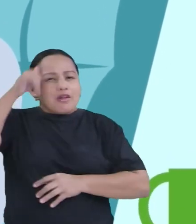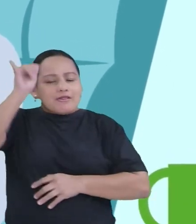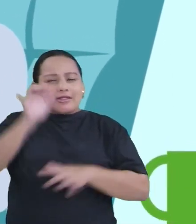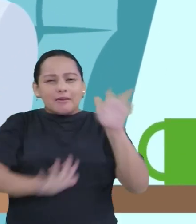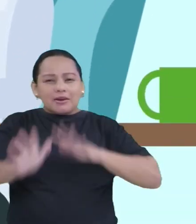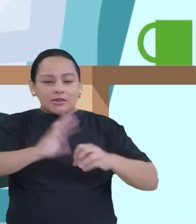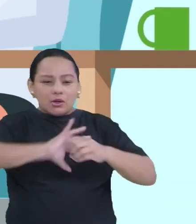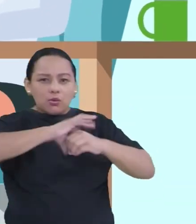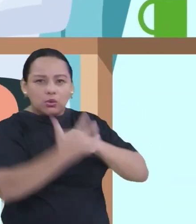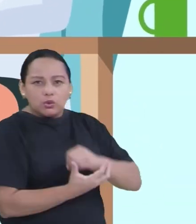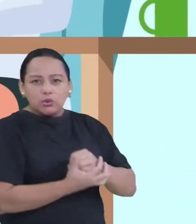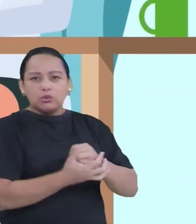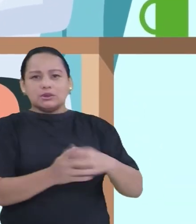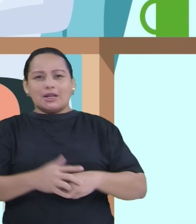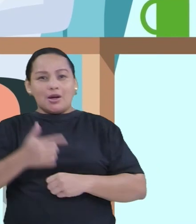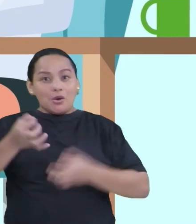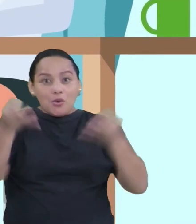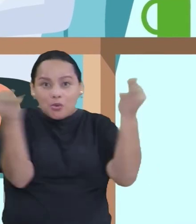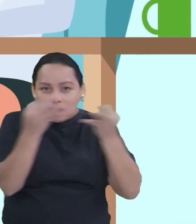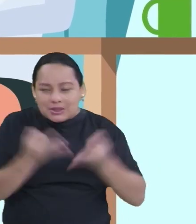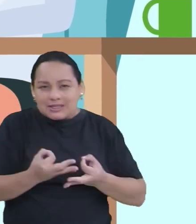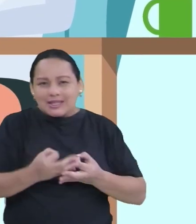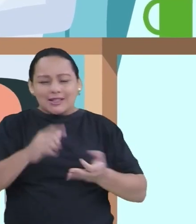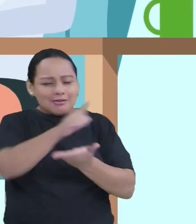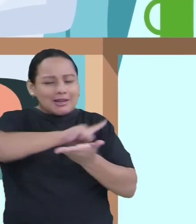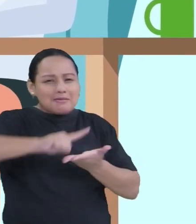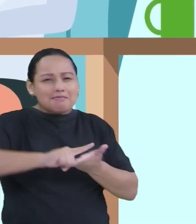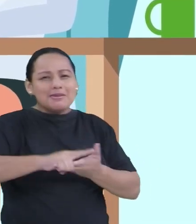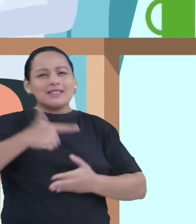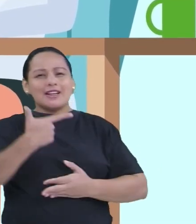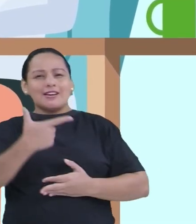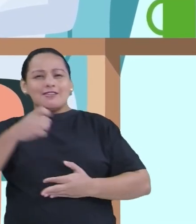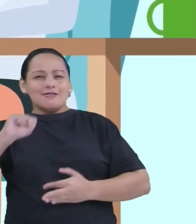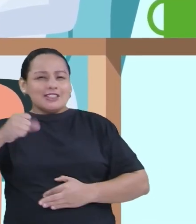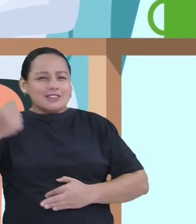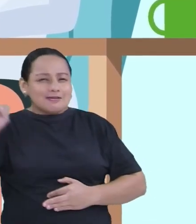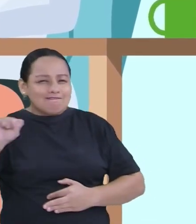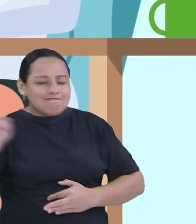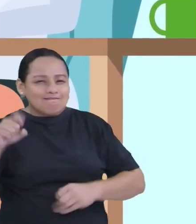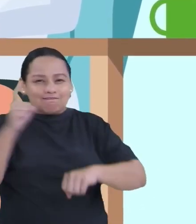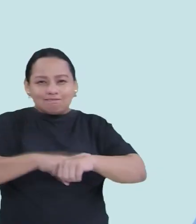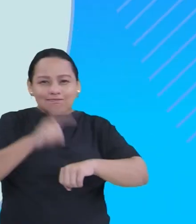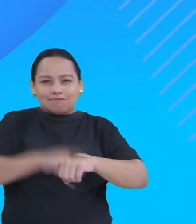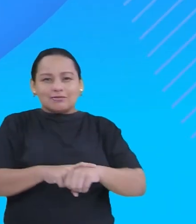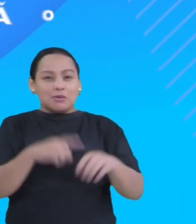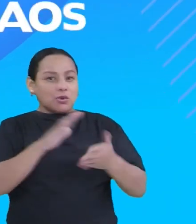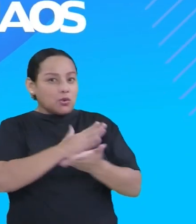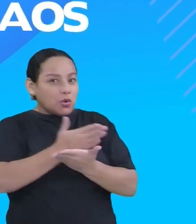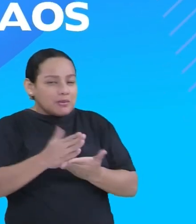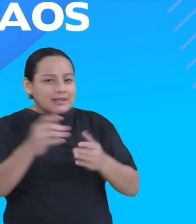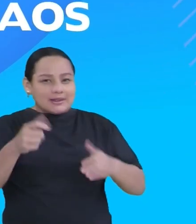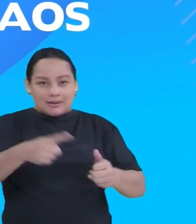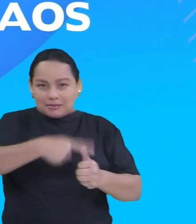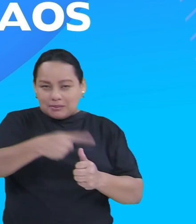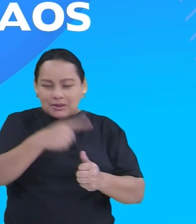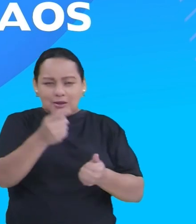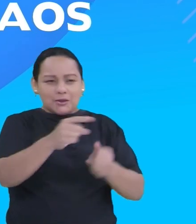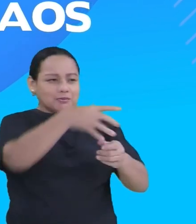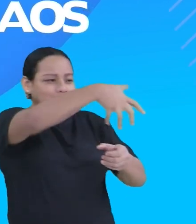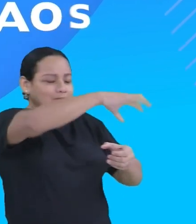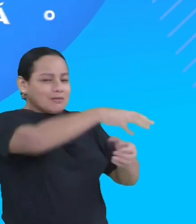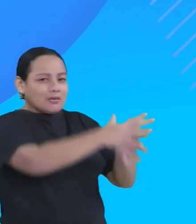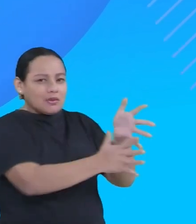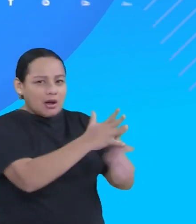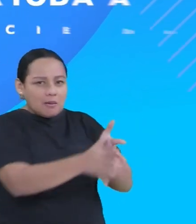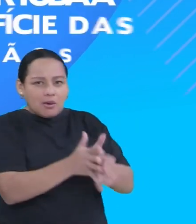contra o coronavírus. O ideal é que essa limpeza dure pelo menos 20 segundos. Começa assim. Primeiro, molhe as mãos.